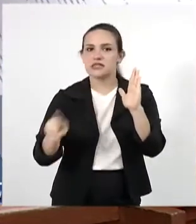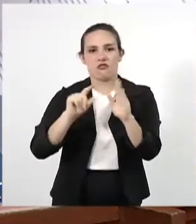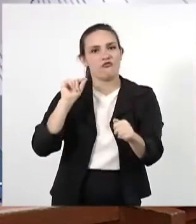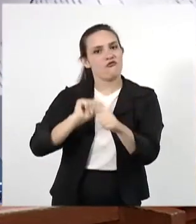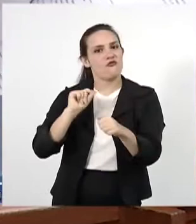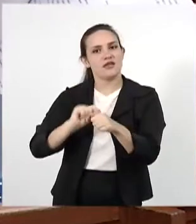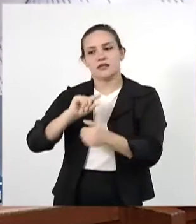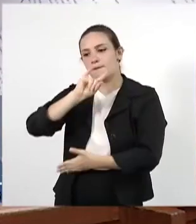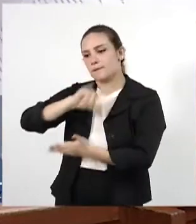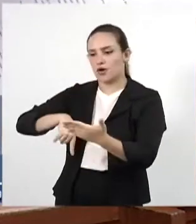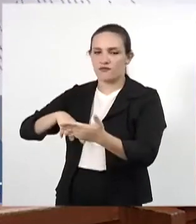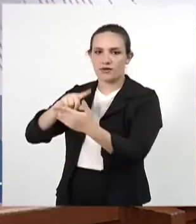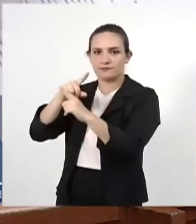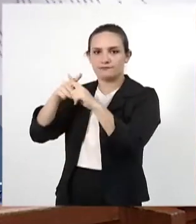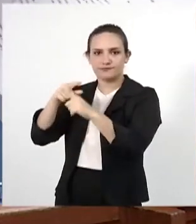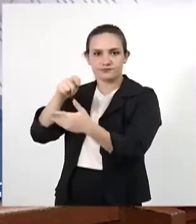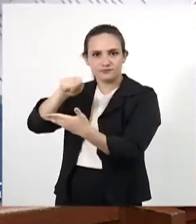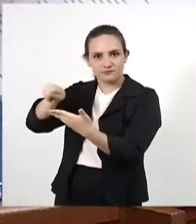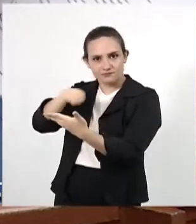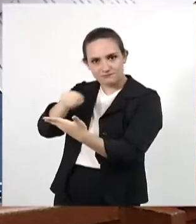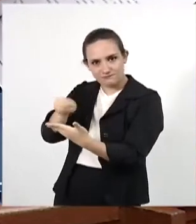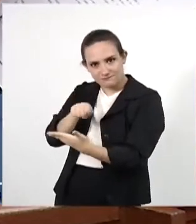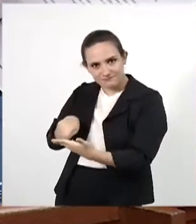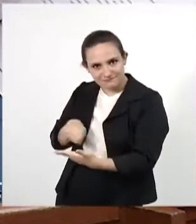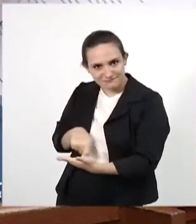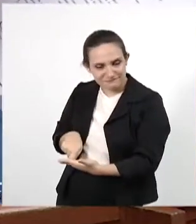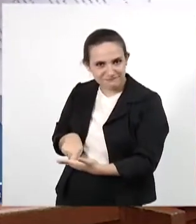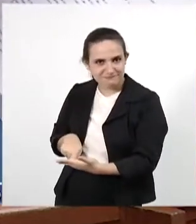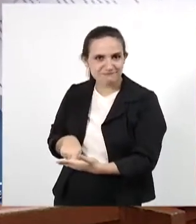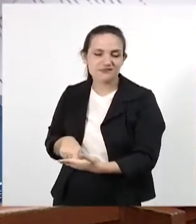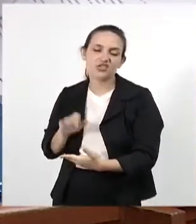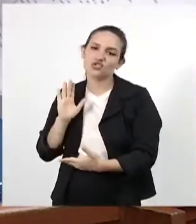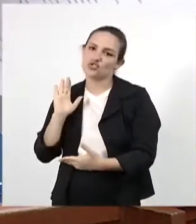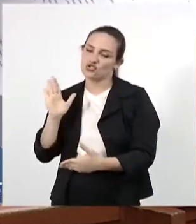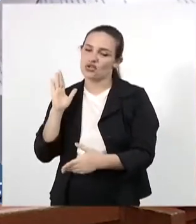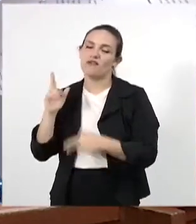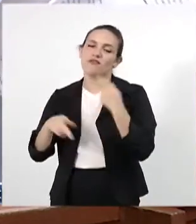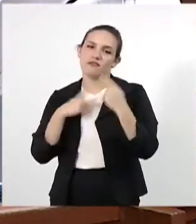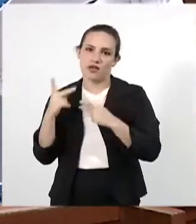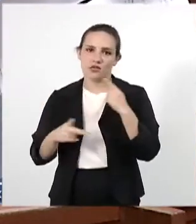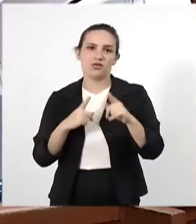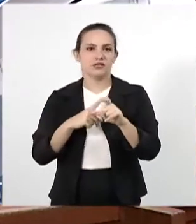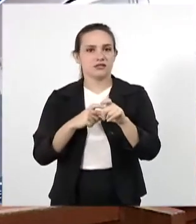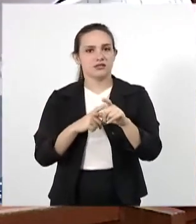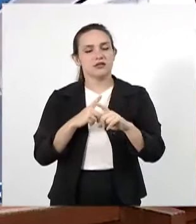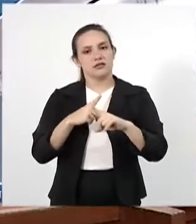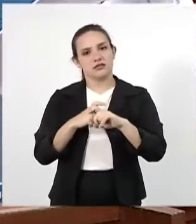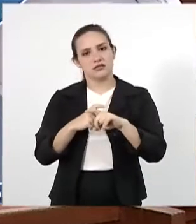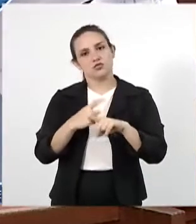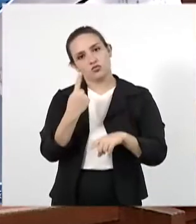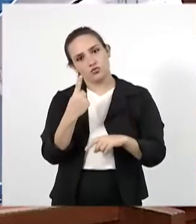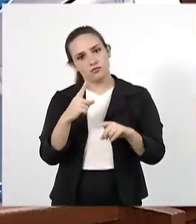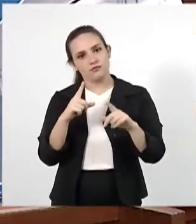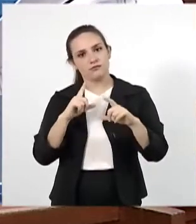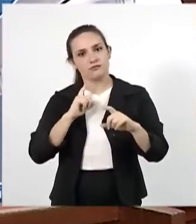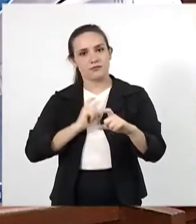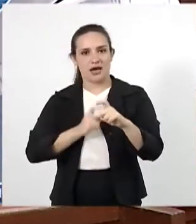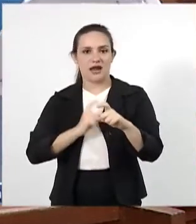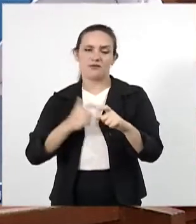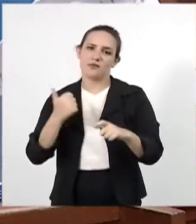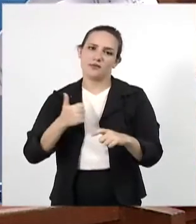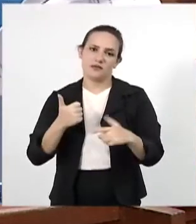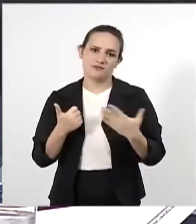prova objetiva, prevista no inciso 1 do parágrafo 1º deste artigo. Então, deputado Pedro Kempis, não precisa de inventar